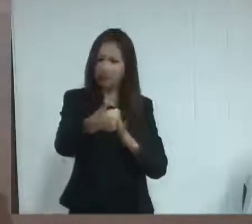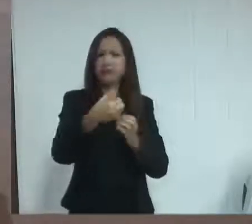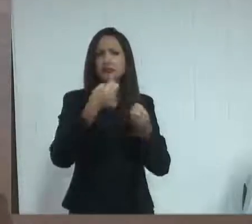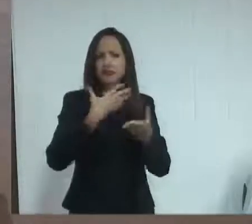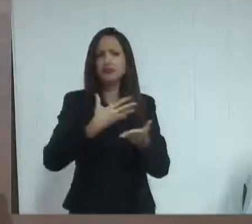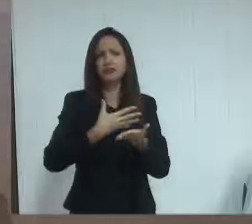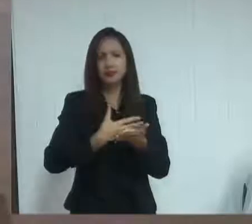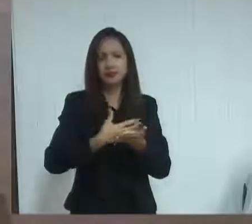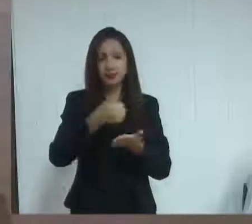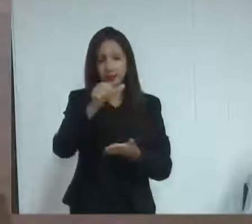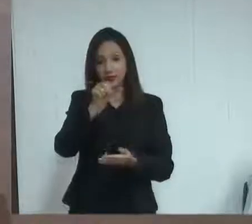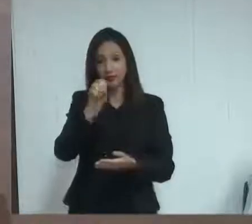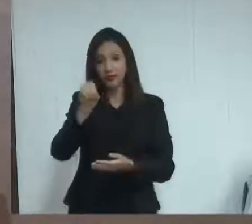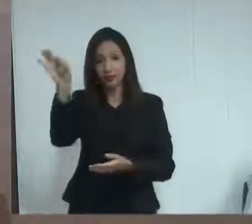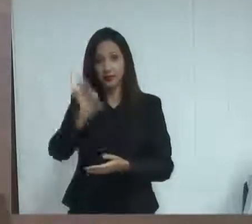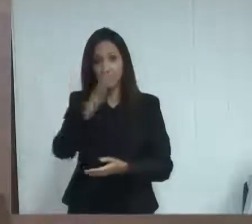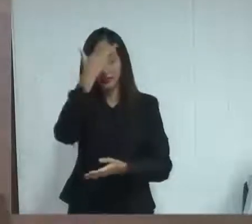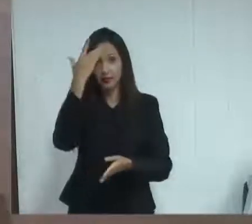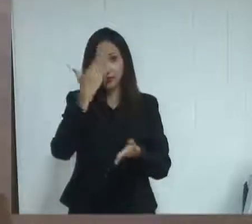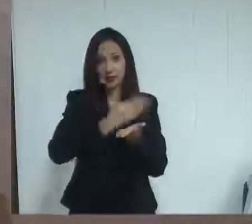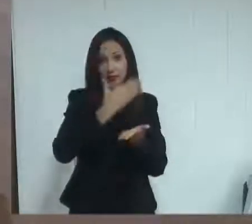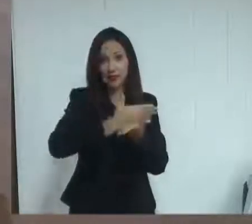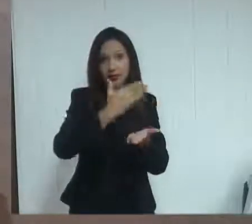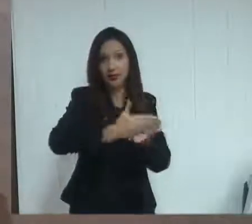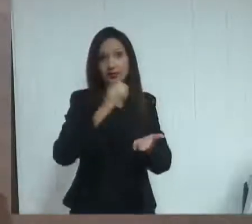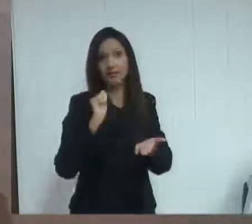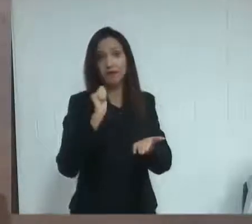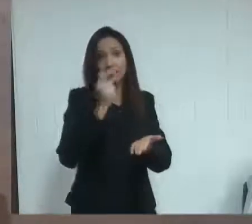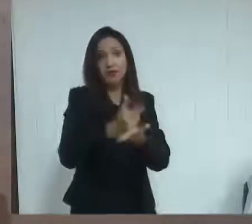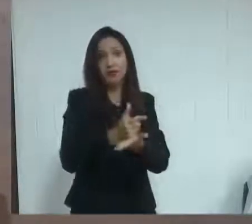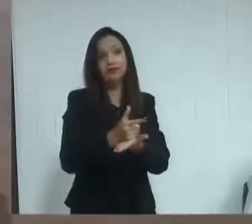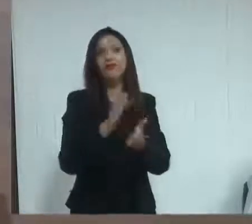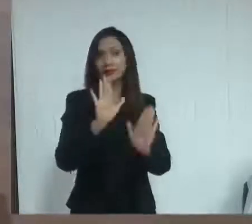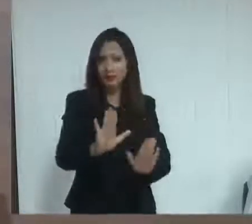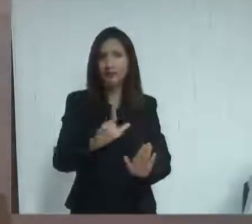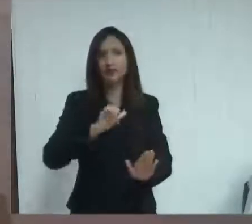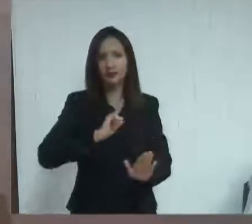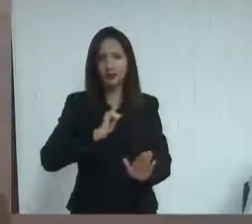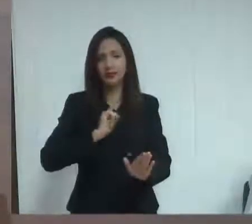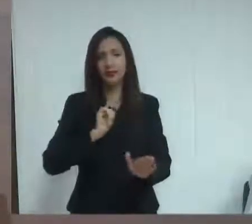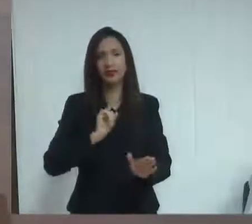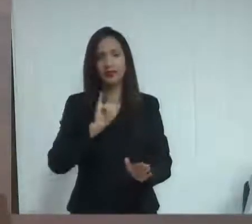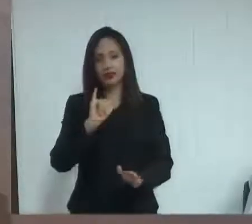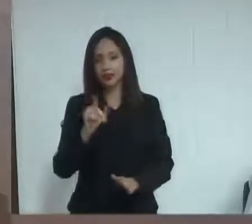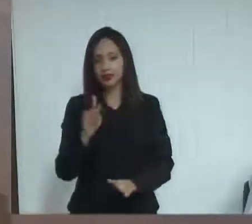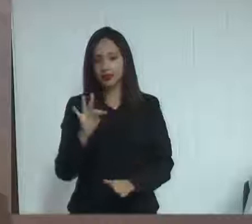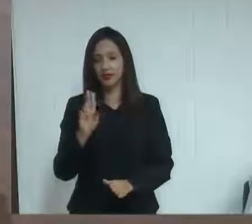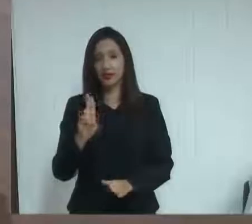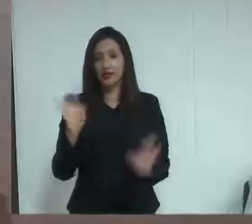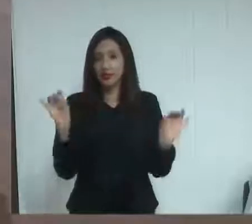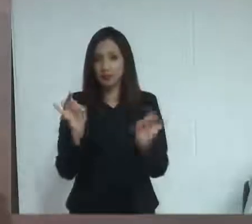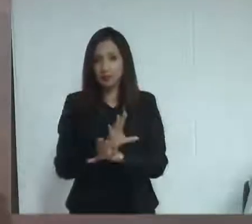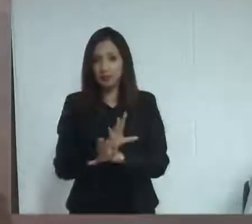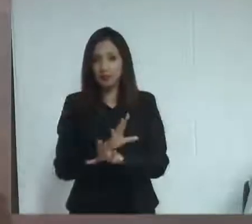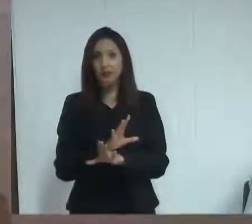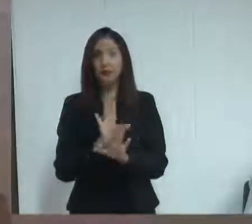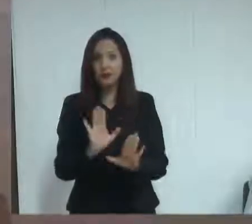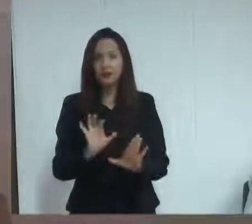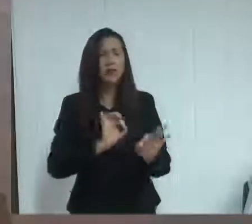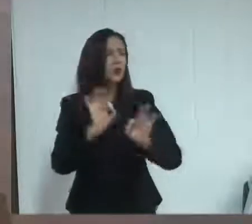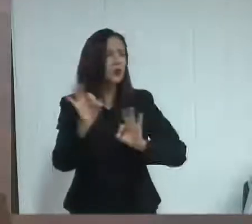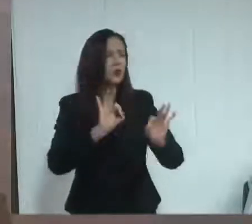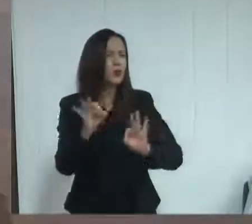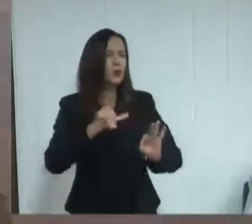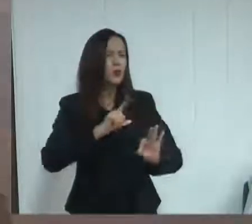Se 80% das pessoas pagam parcelado, ele vai pagar o IPTU completo. Mas sabe o que esse projeto faz?